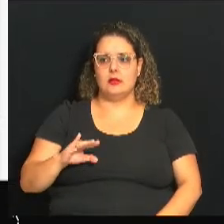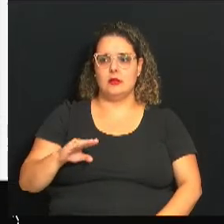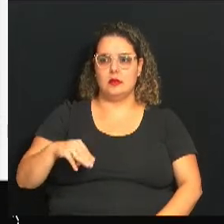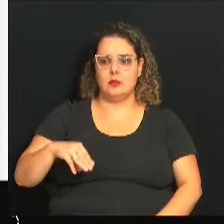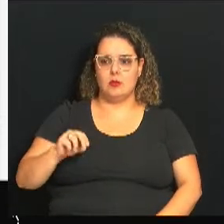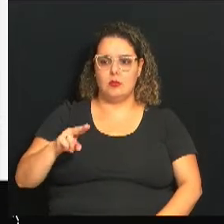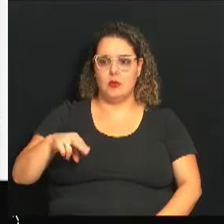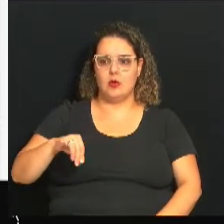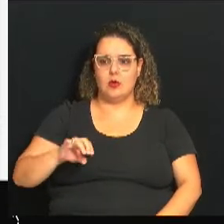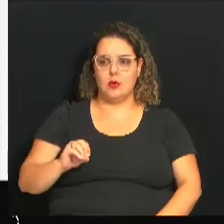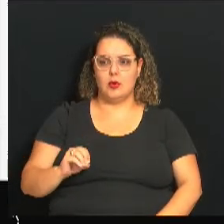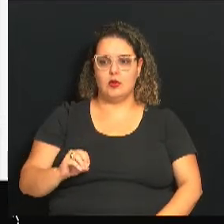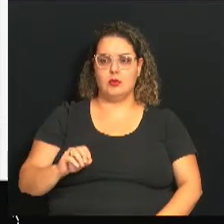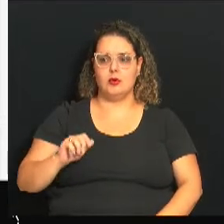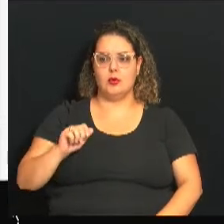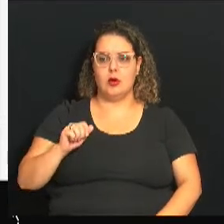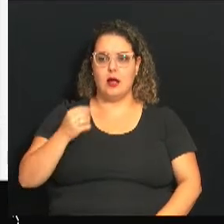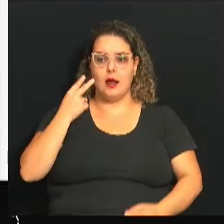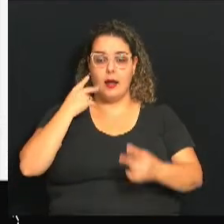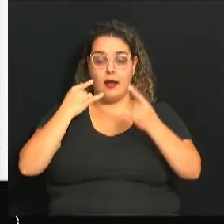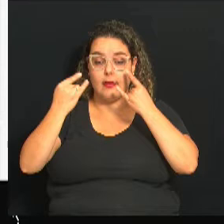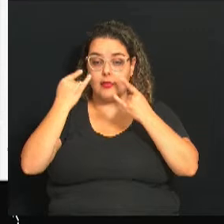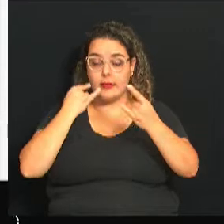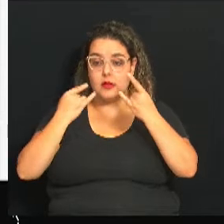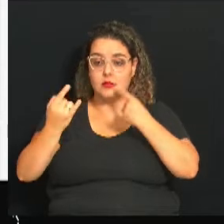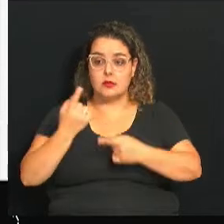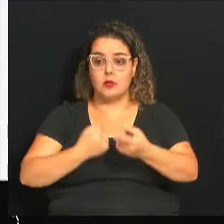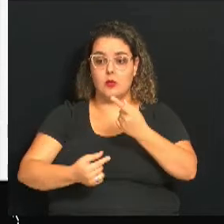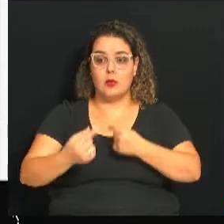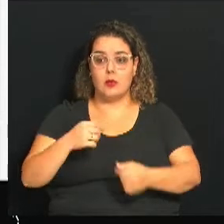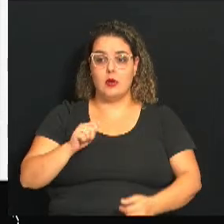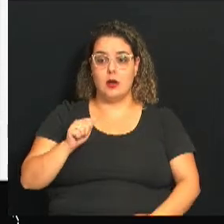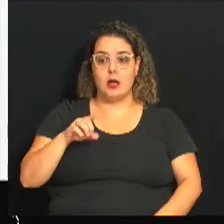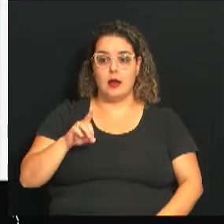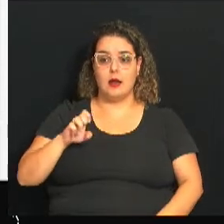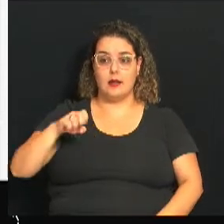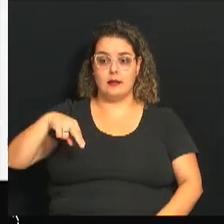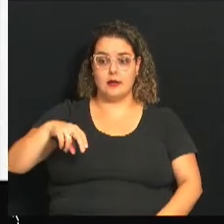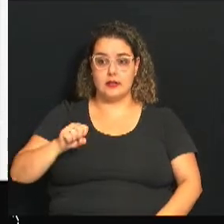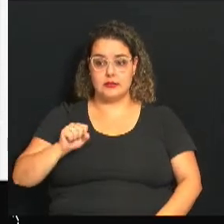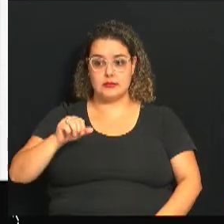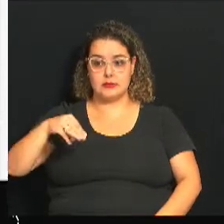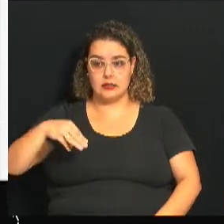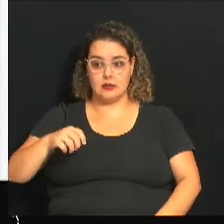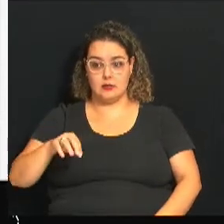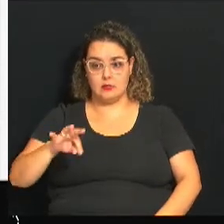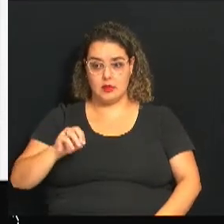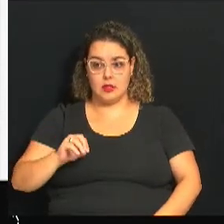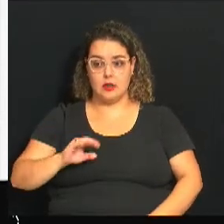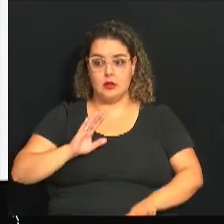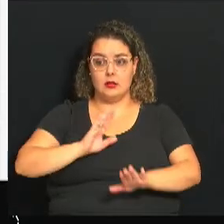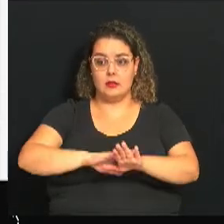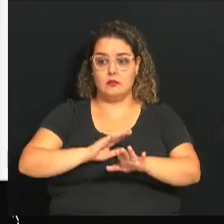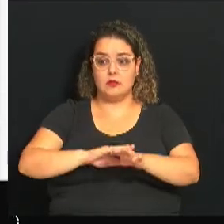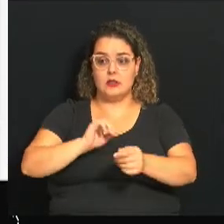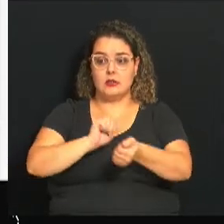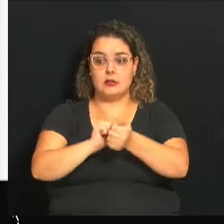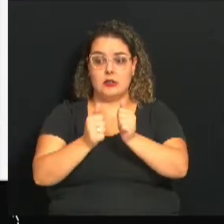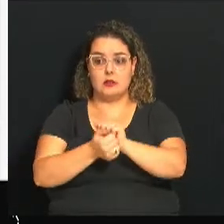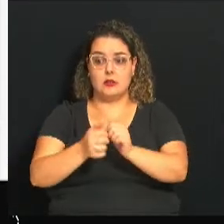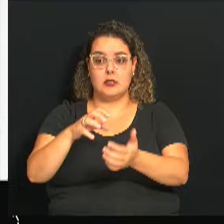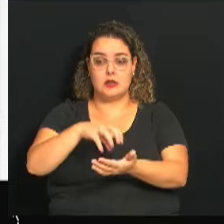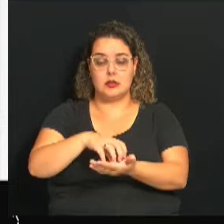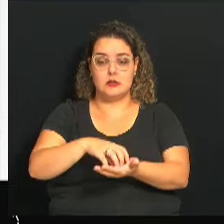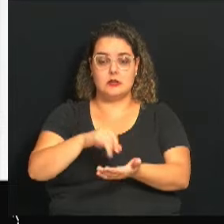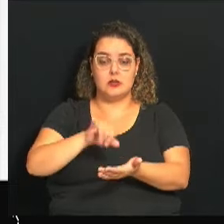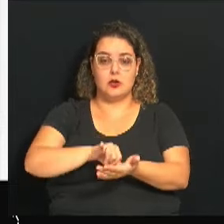Paulo Gaspar até coloca bastante isso, né, Paulo? Da gente prever essa atratividade, essa requalificação no centro,